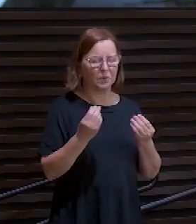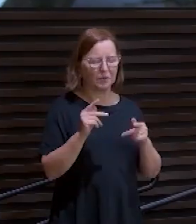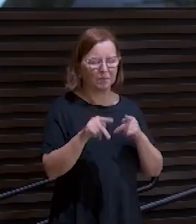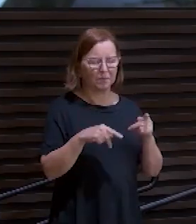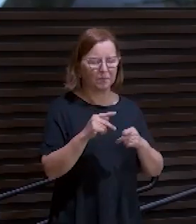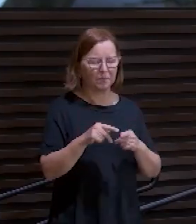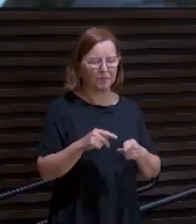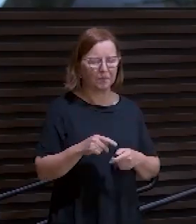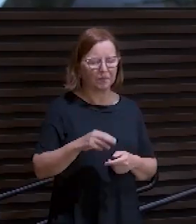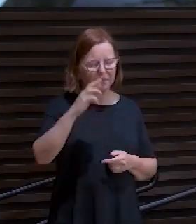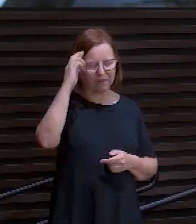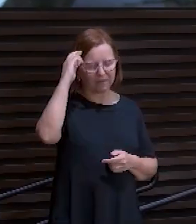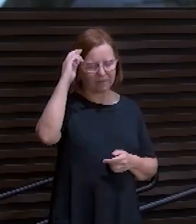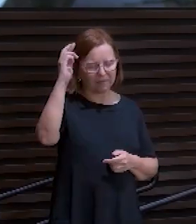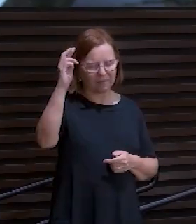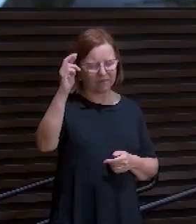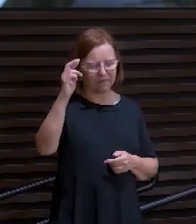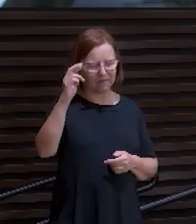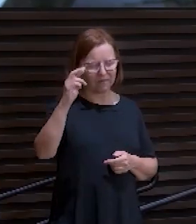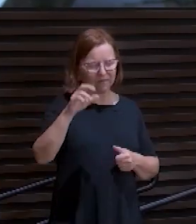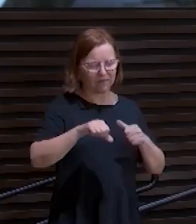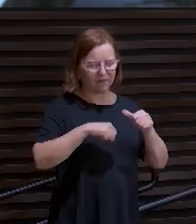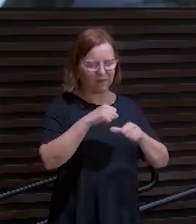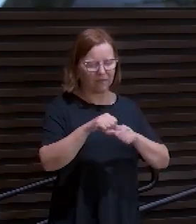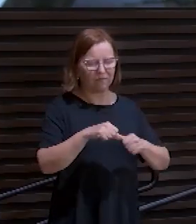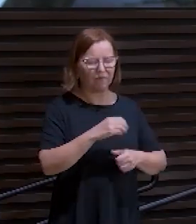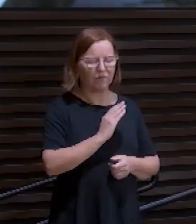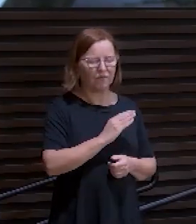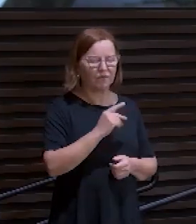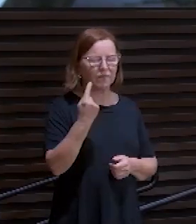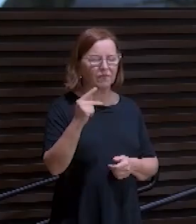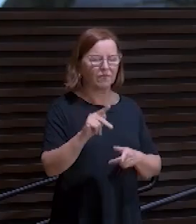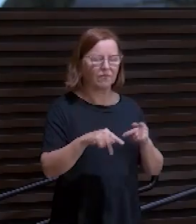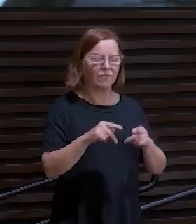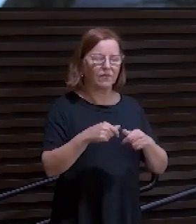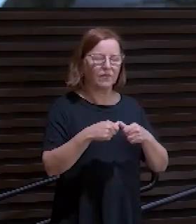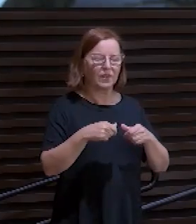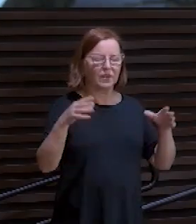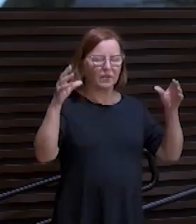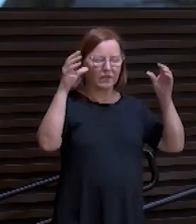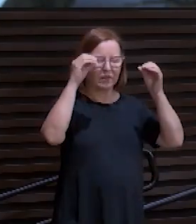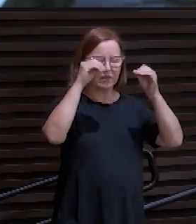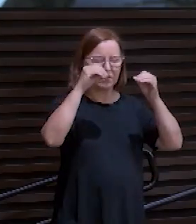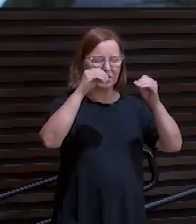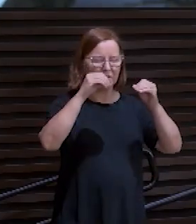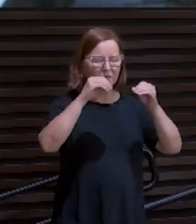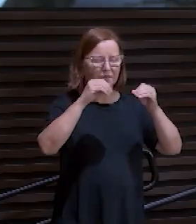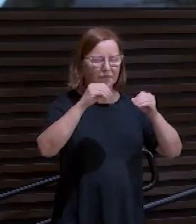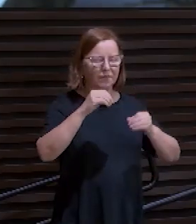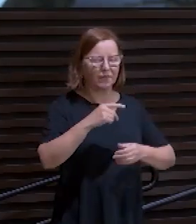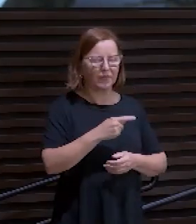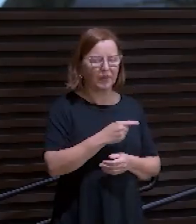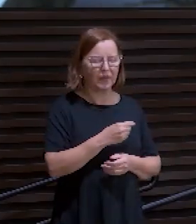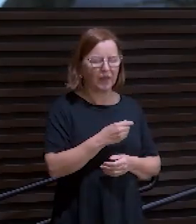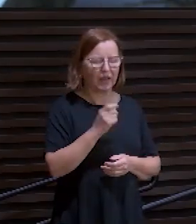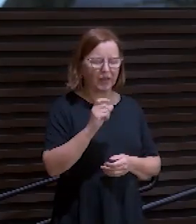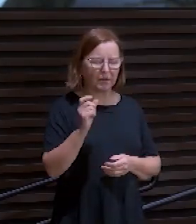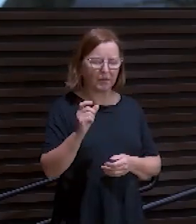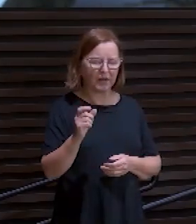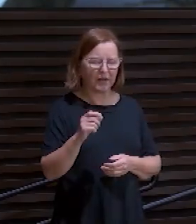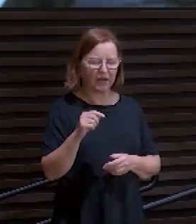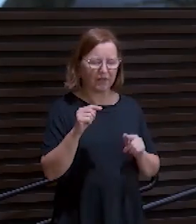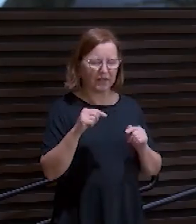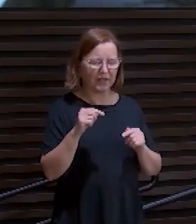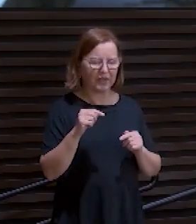Que o Senhor trate o coração do Teu povo esta noite. Que as palavras que foram ditas aqui, que não são minhas, Senhor Deus, mas são